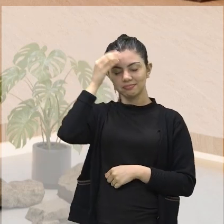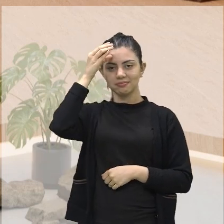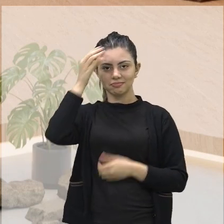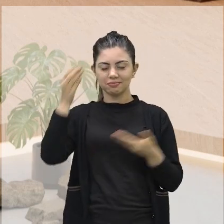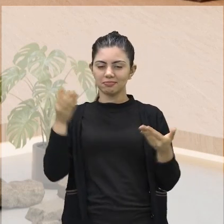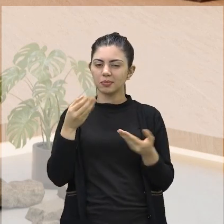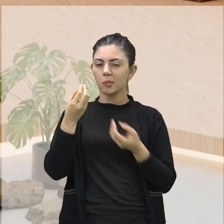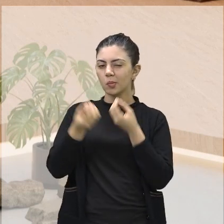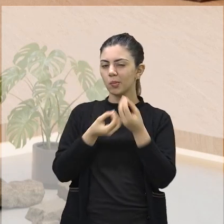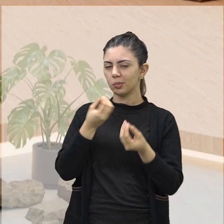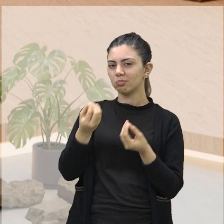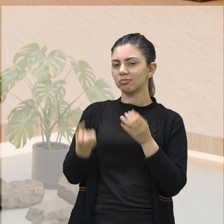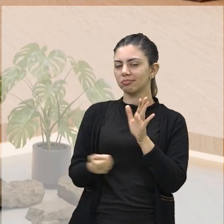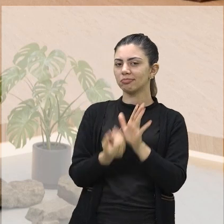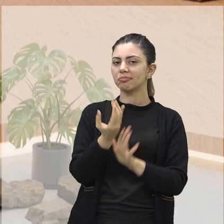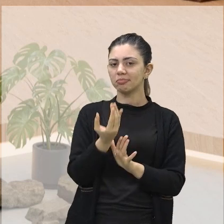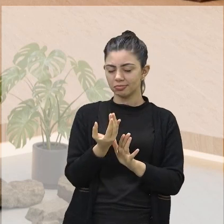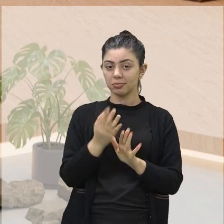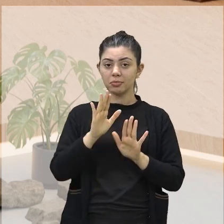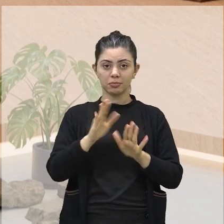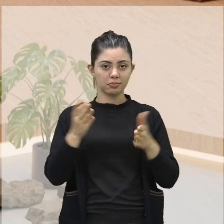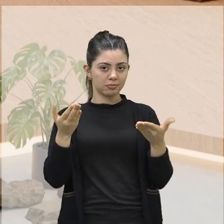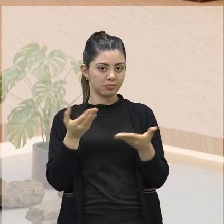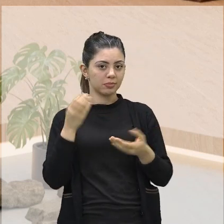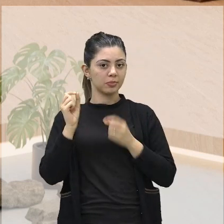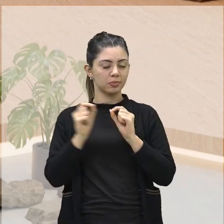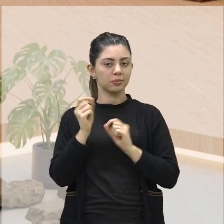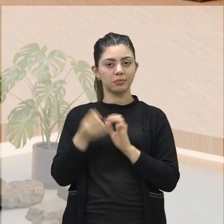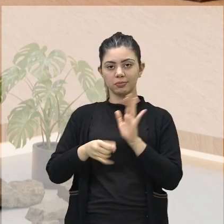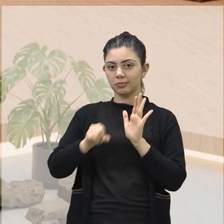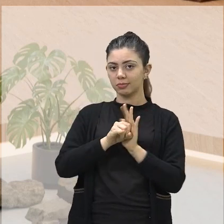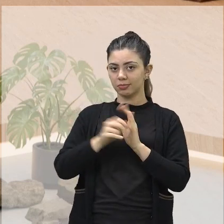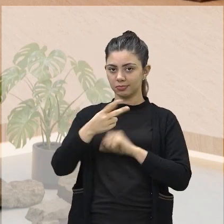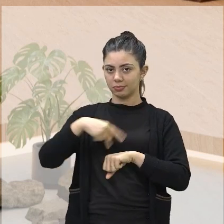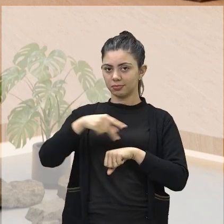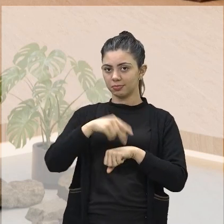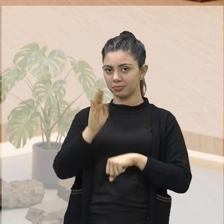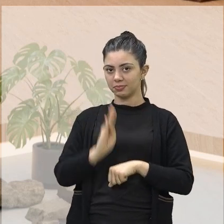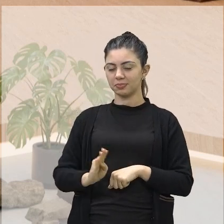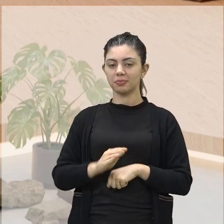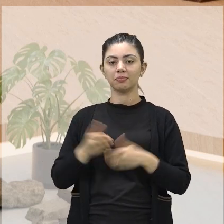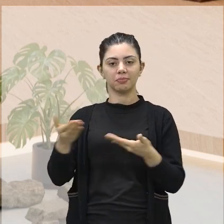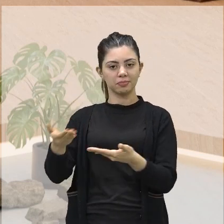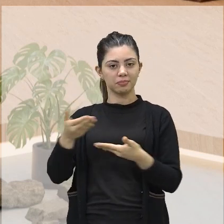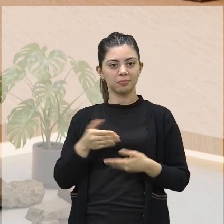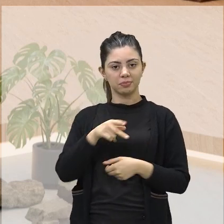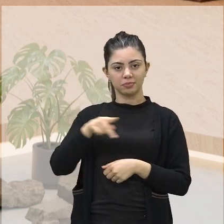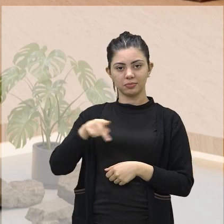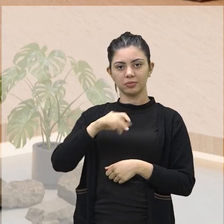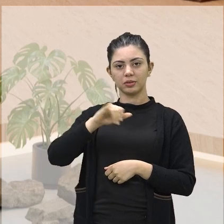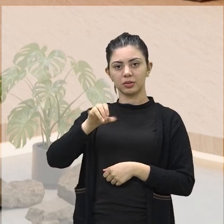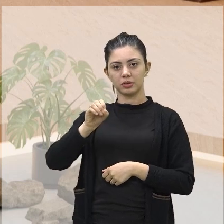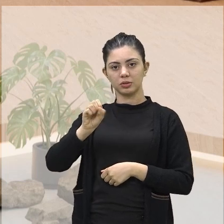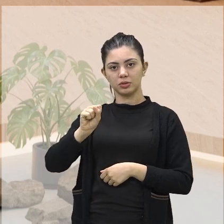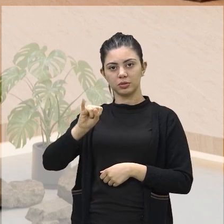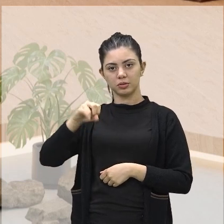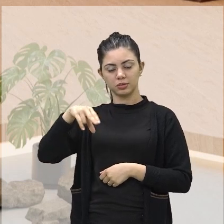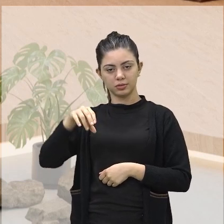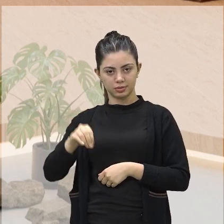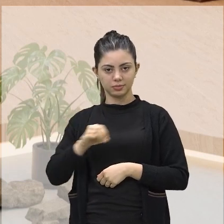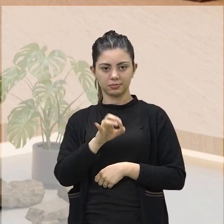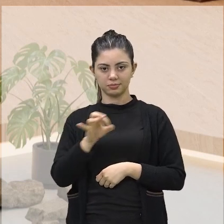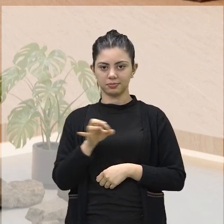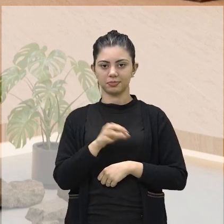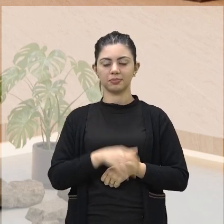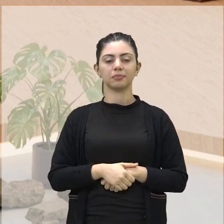esse processo de formação agora da nossa identidade nacional. Convidei também o professor Josino Malagueta, que está aqui ao lado da professora Michele,